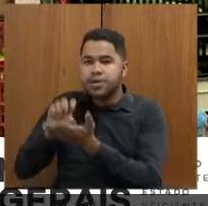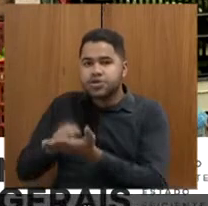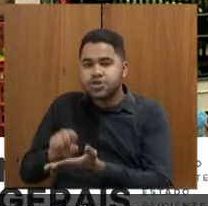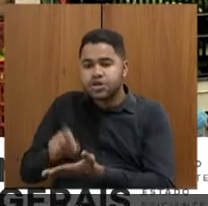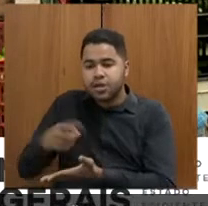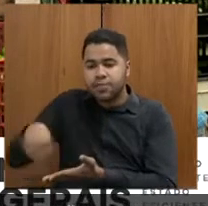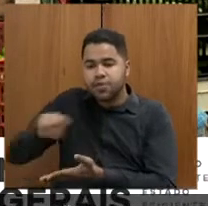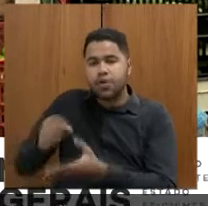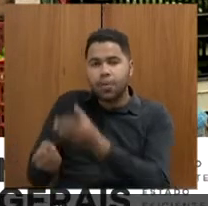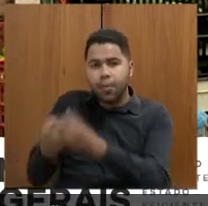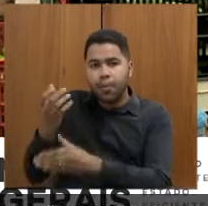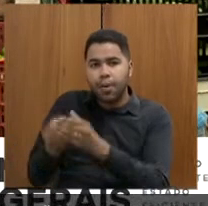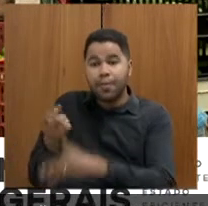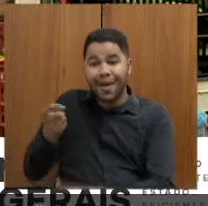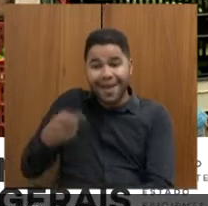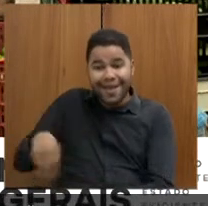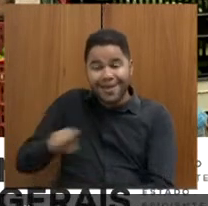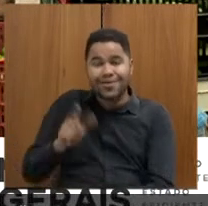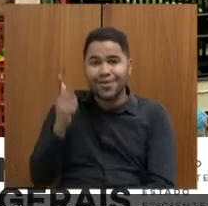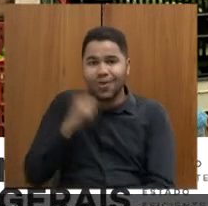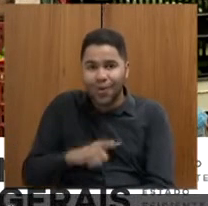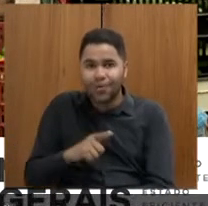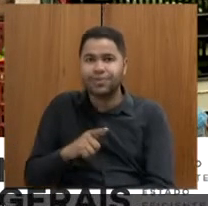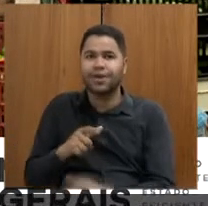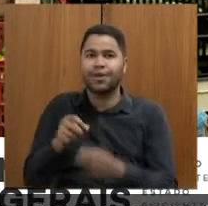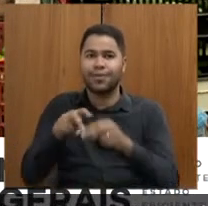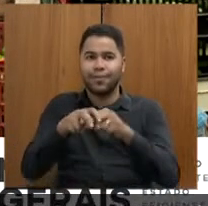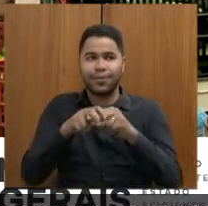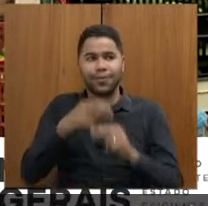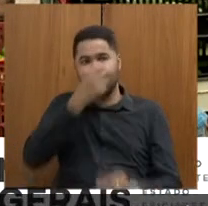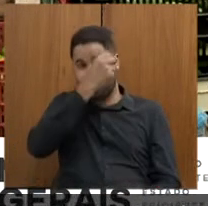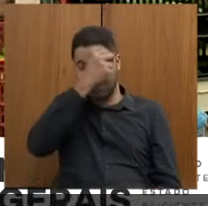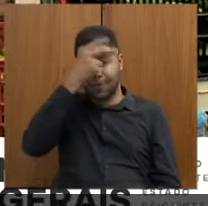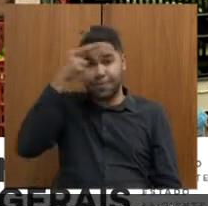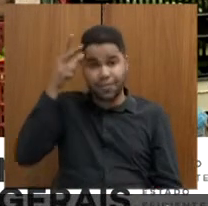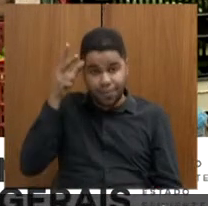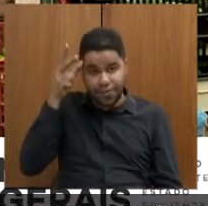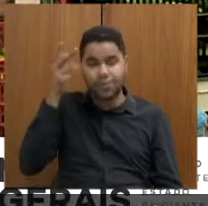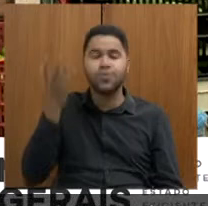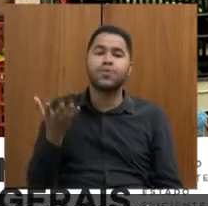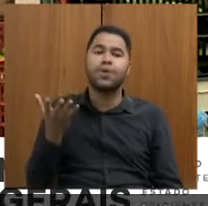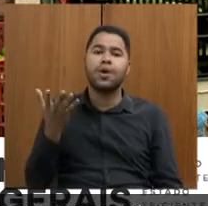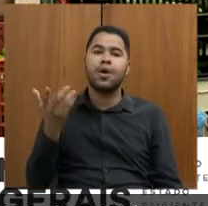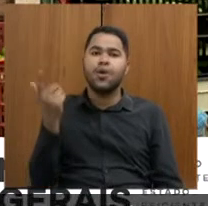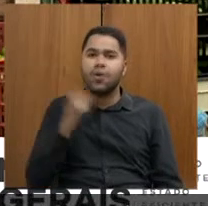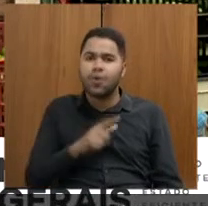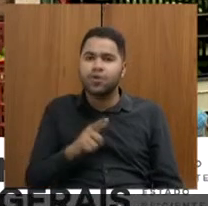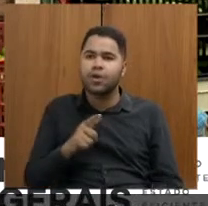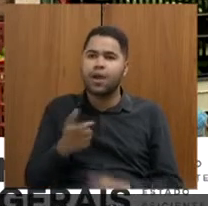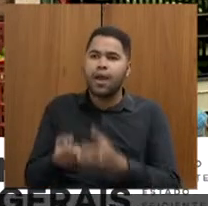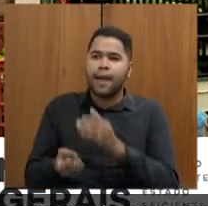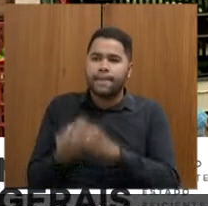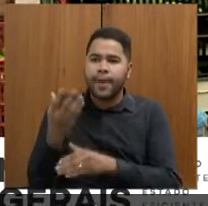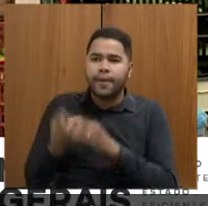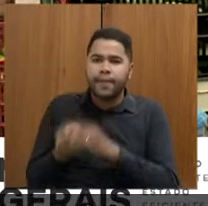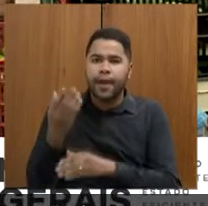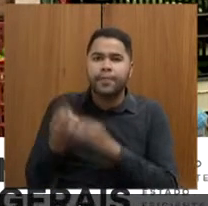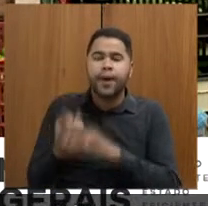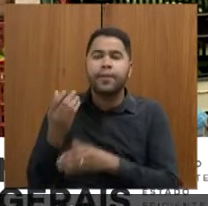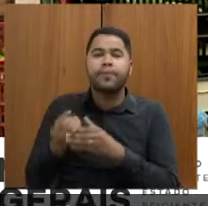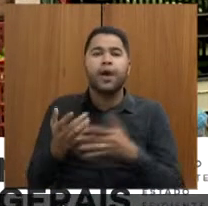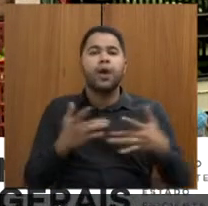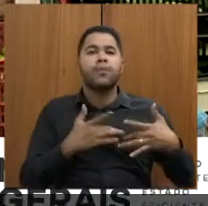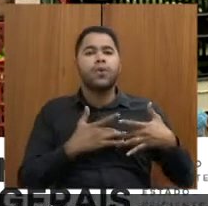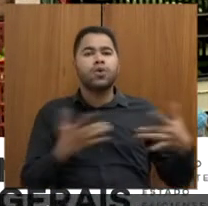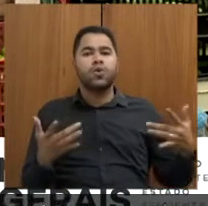esses produtores conseguem através das prefeituras né absorver a sua produção e fazer uma